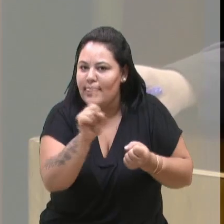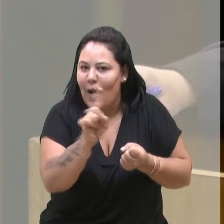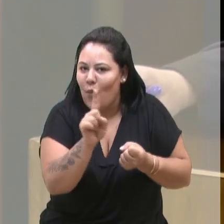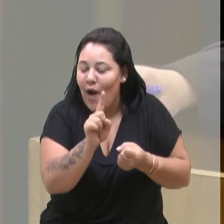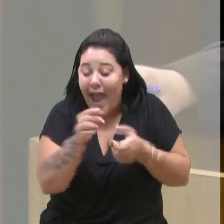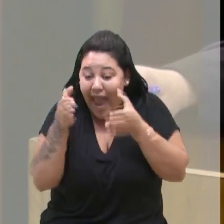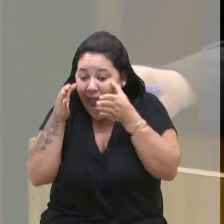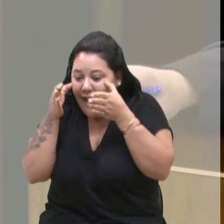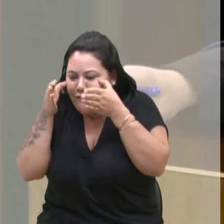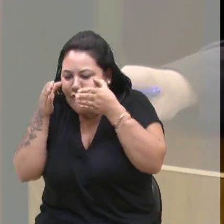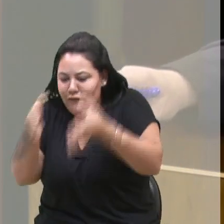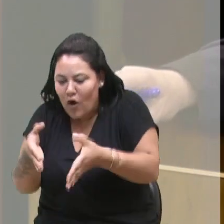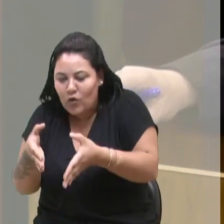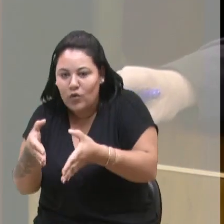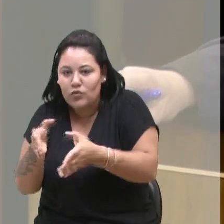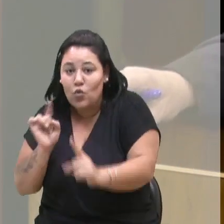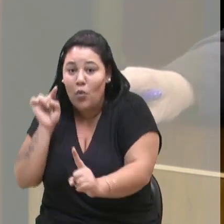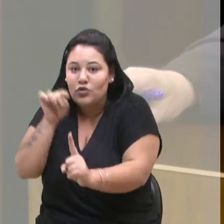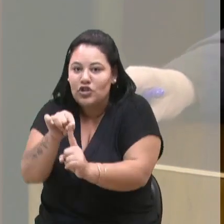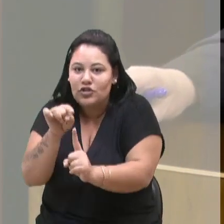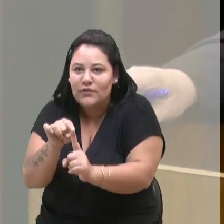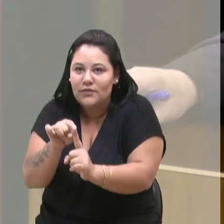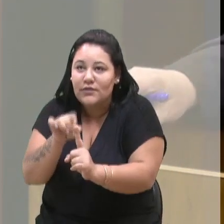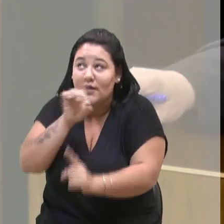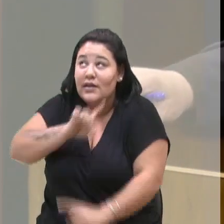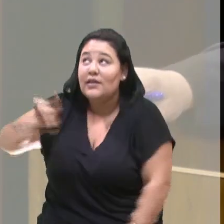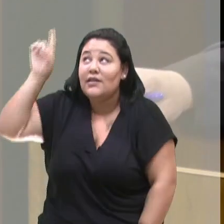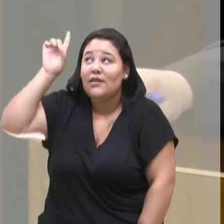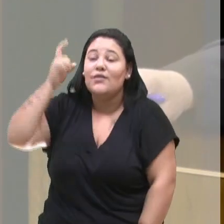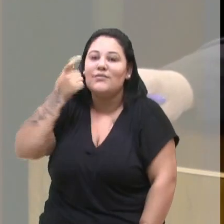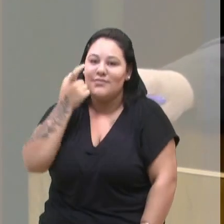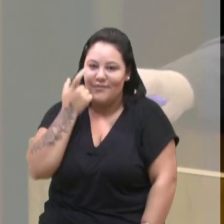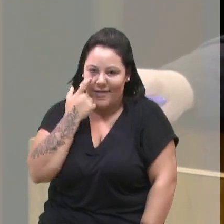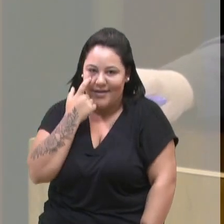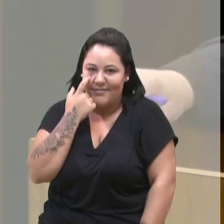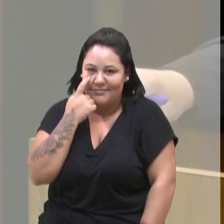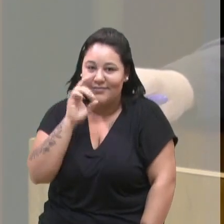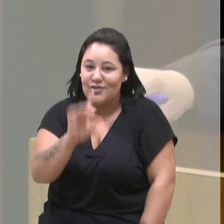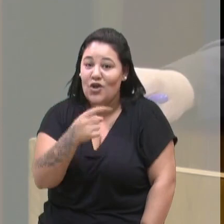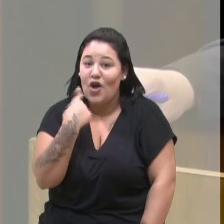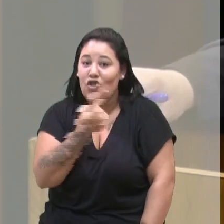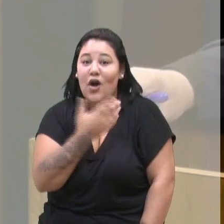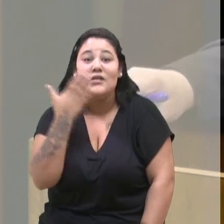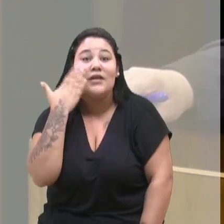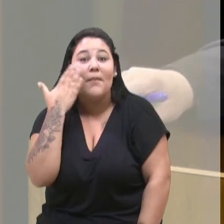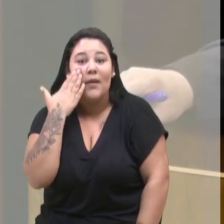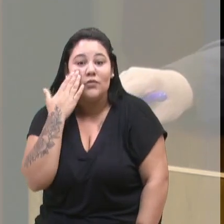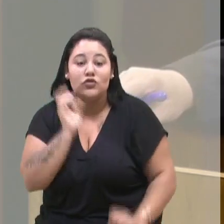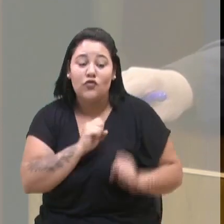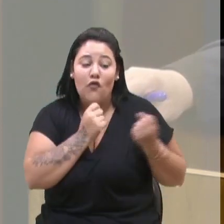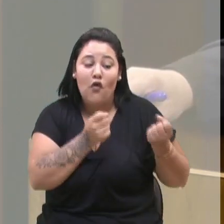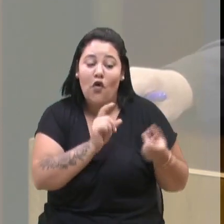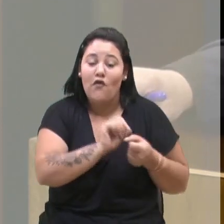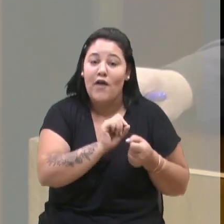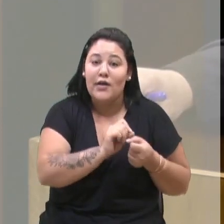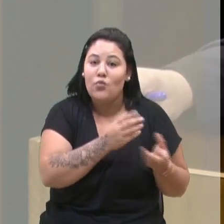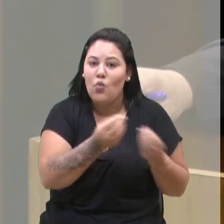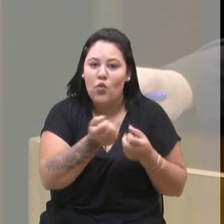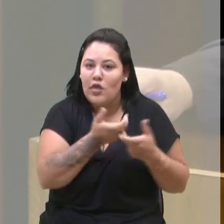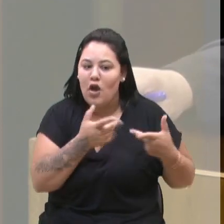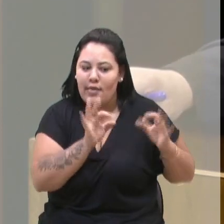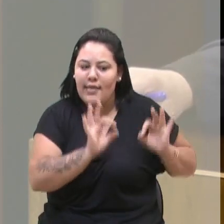importante. Deus está vendo o esforço da gente. Só a gente sabe o esforço que se faz para muitas coisas e situações